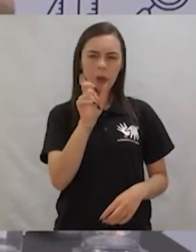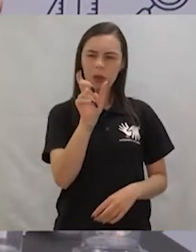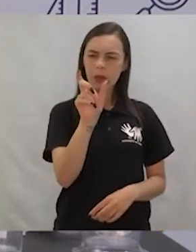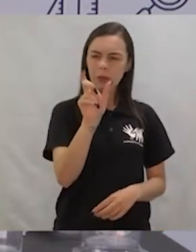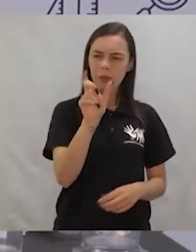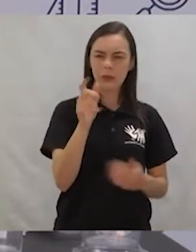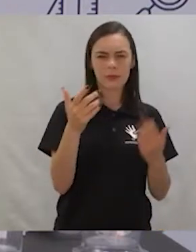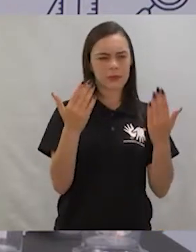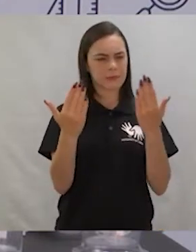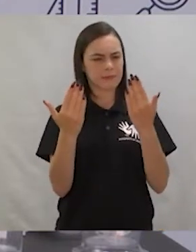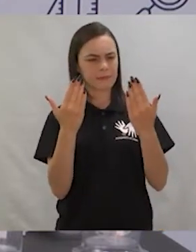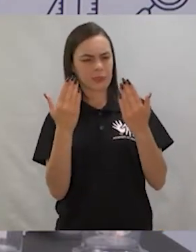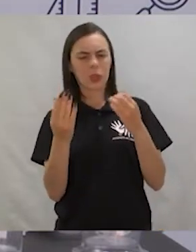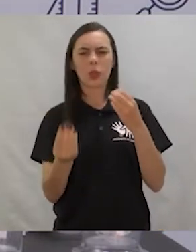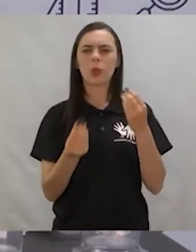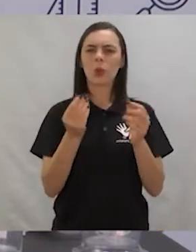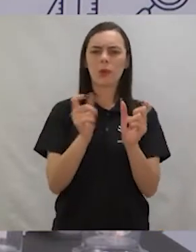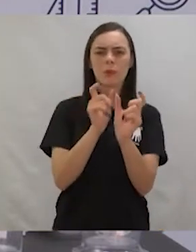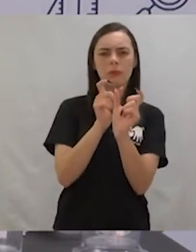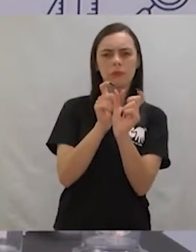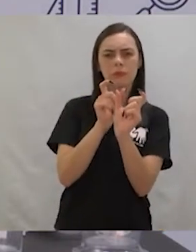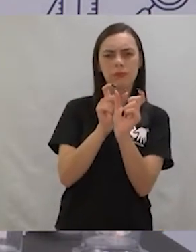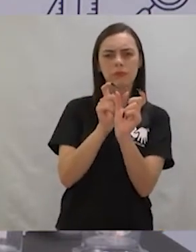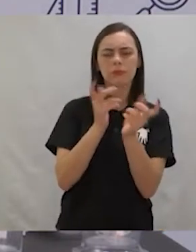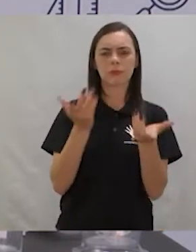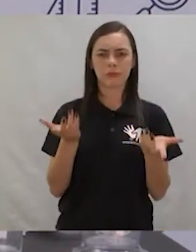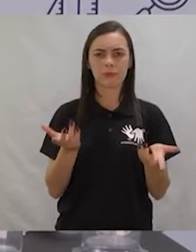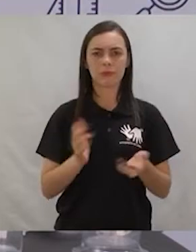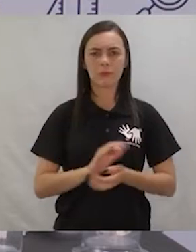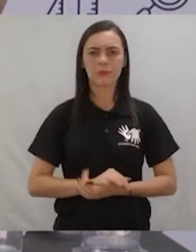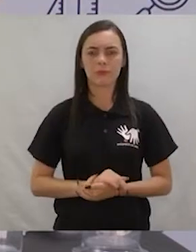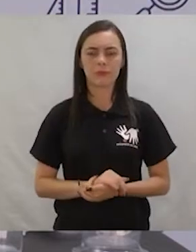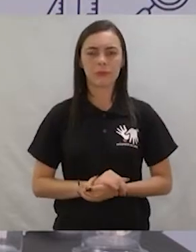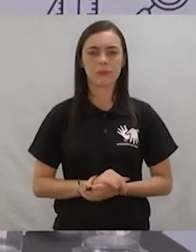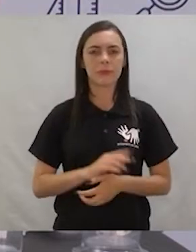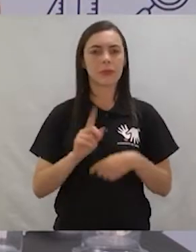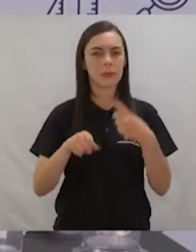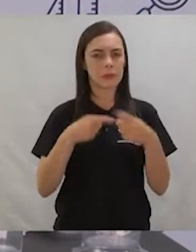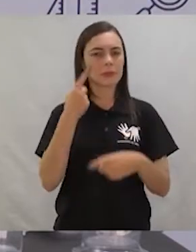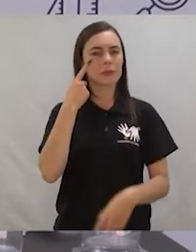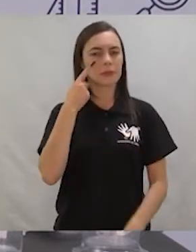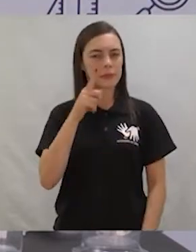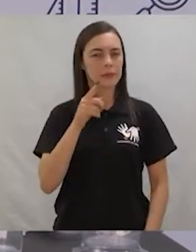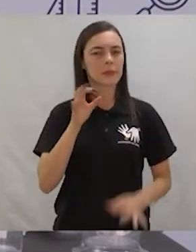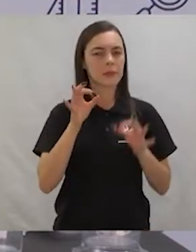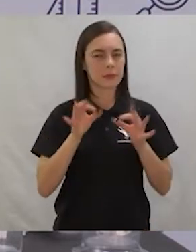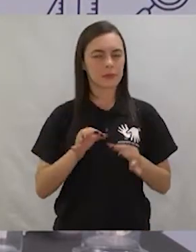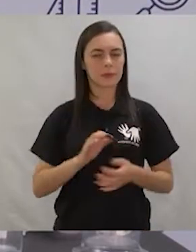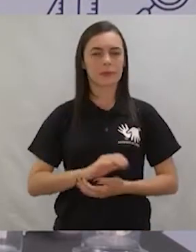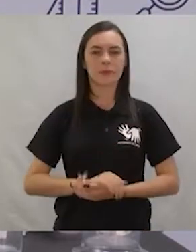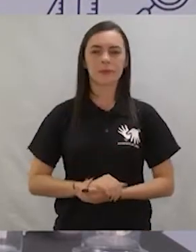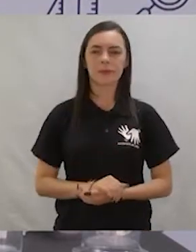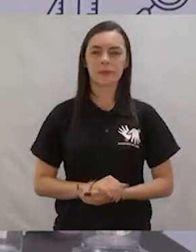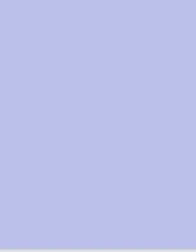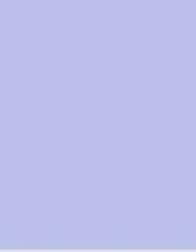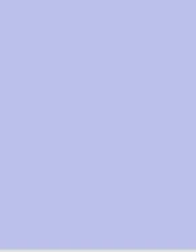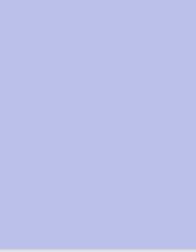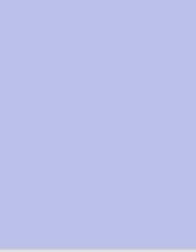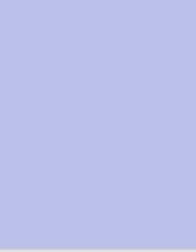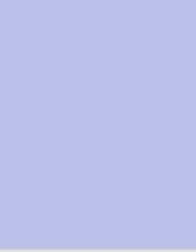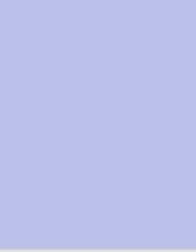a palavra também. Olhe como que termina a palavra, que você já vai descobrir se rima ou não.